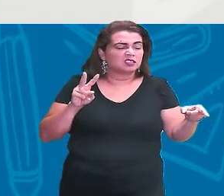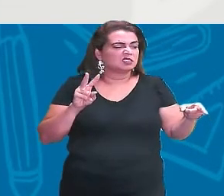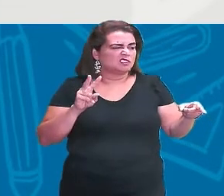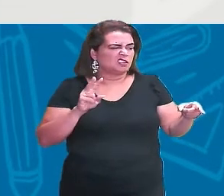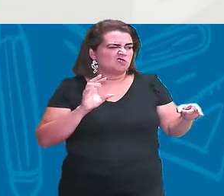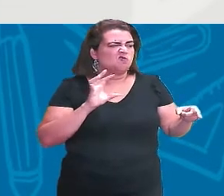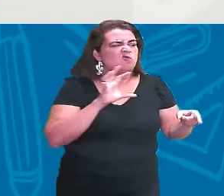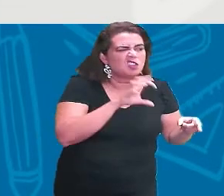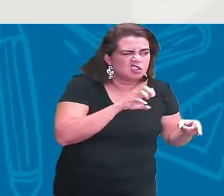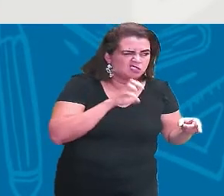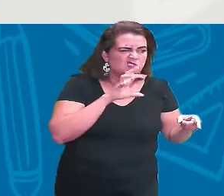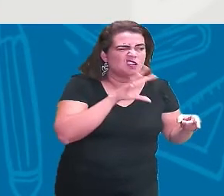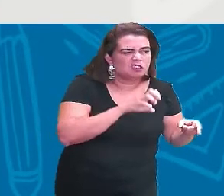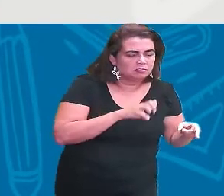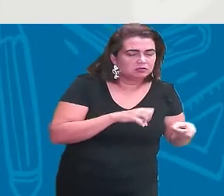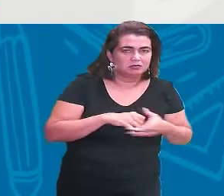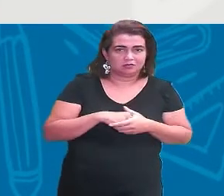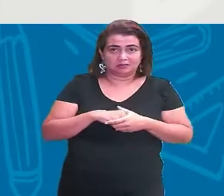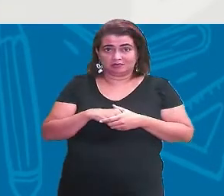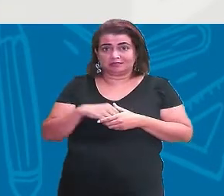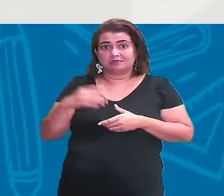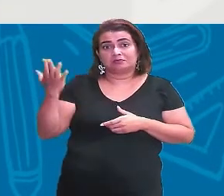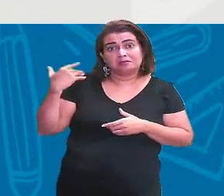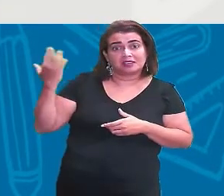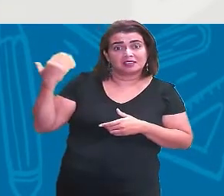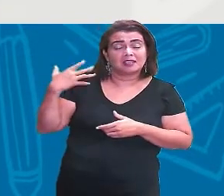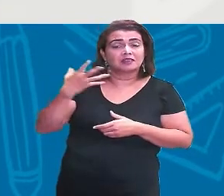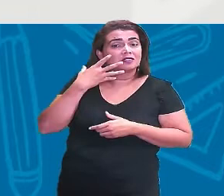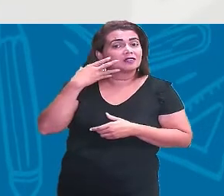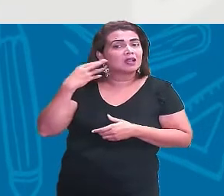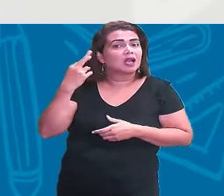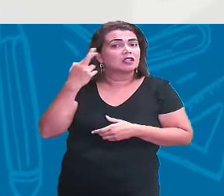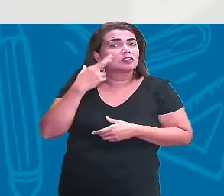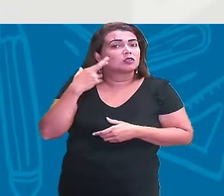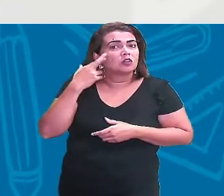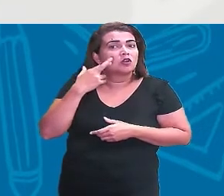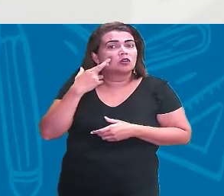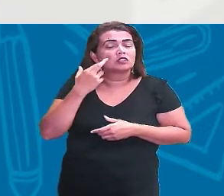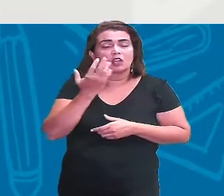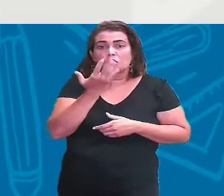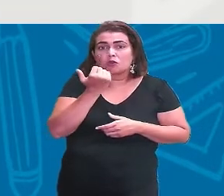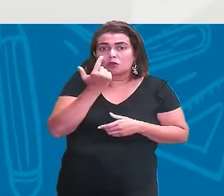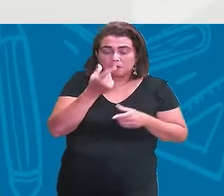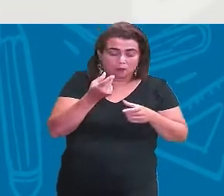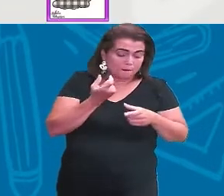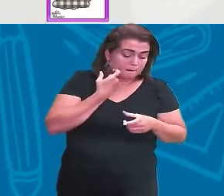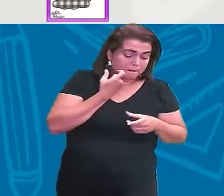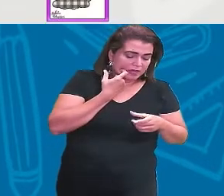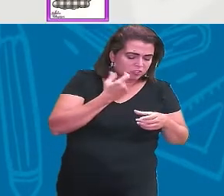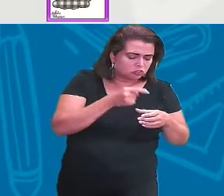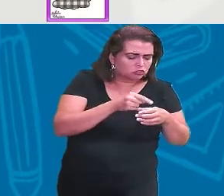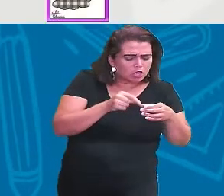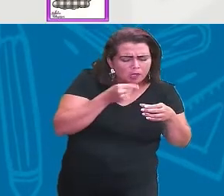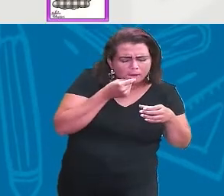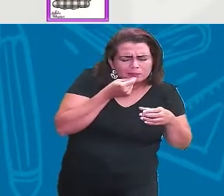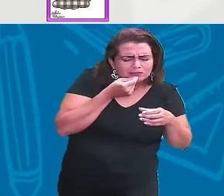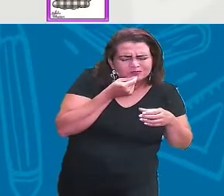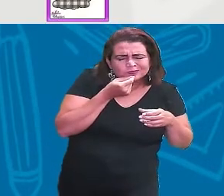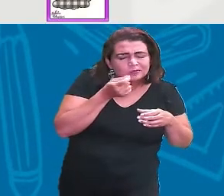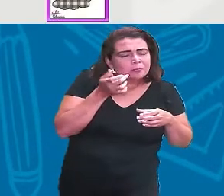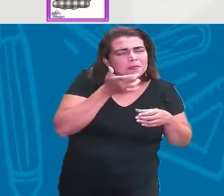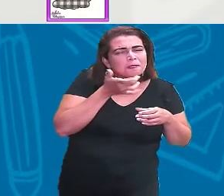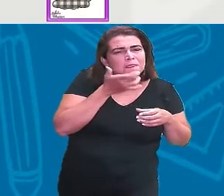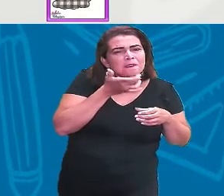uma vez um gato rosa. Comeu uma sardinha deliciosa. Era